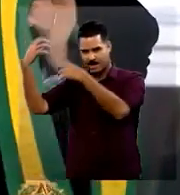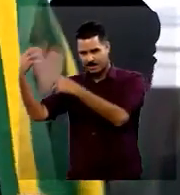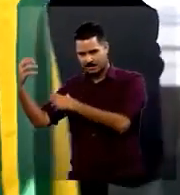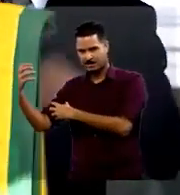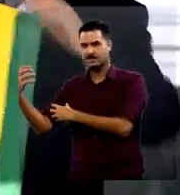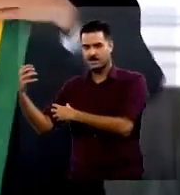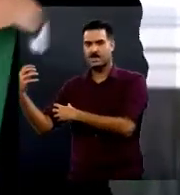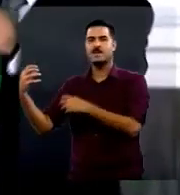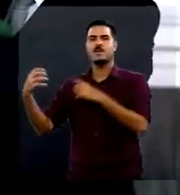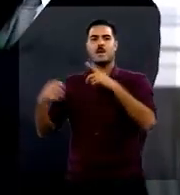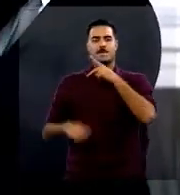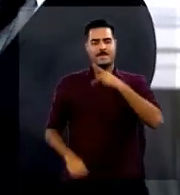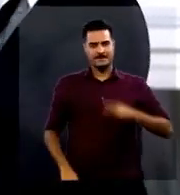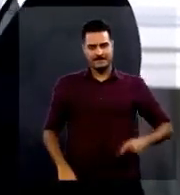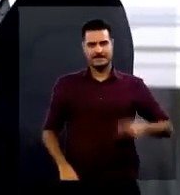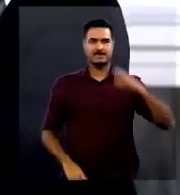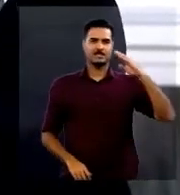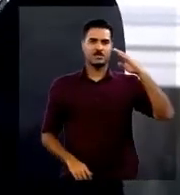Bolsonaro.